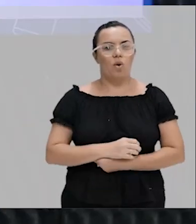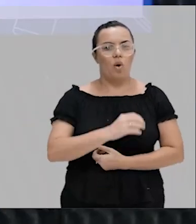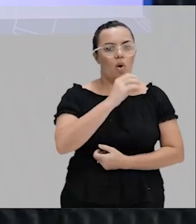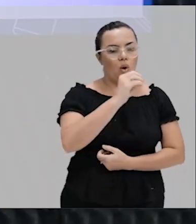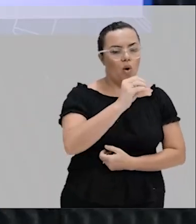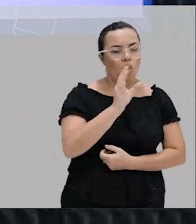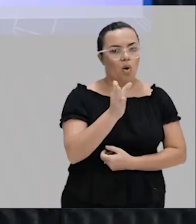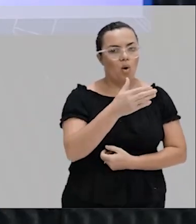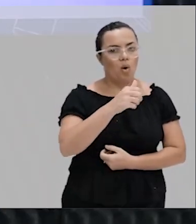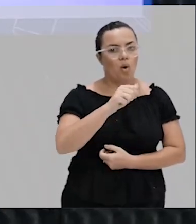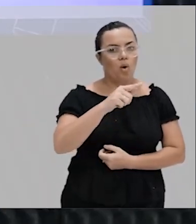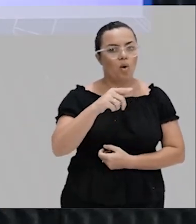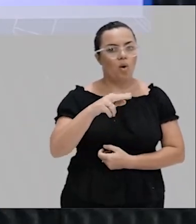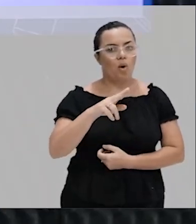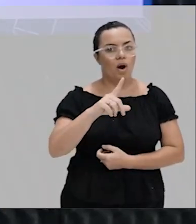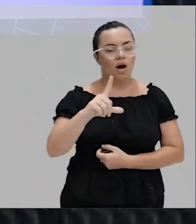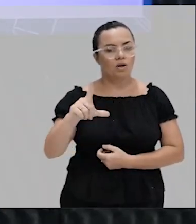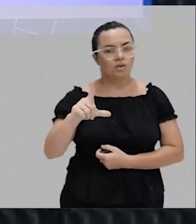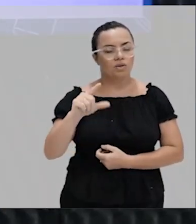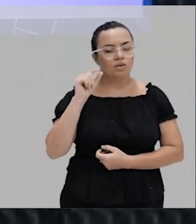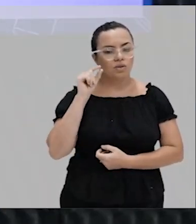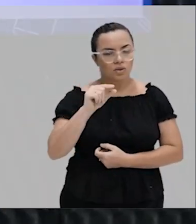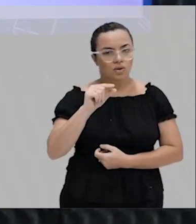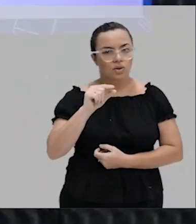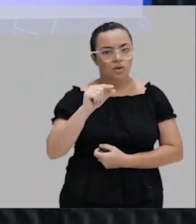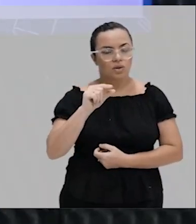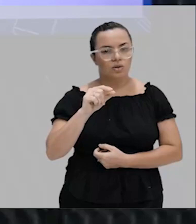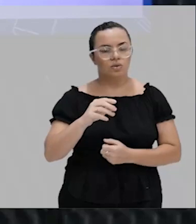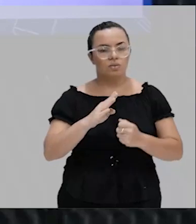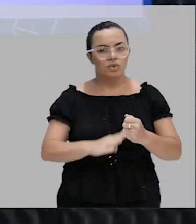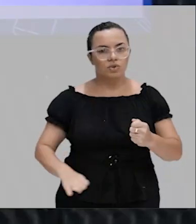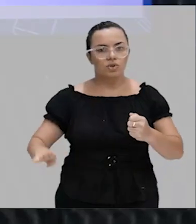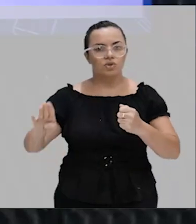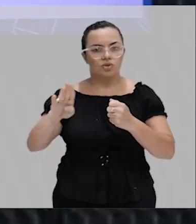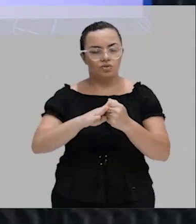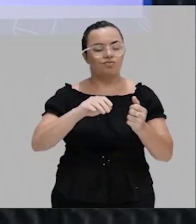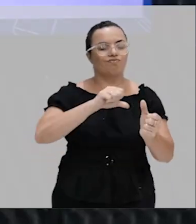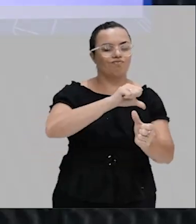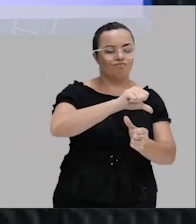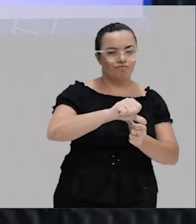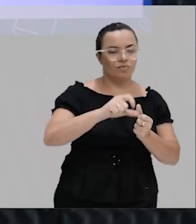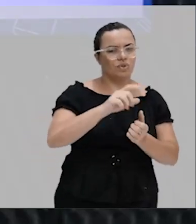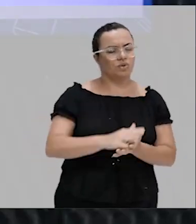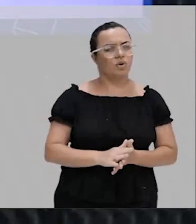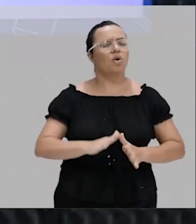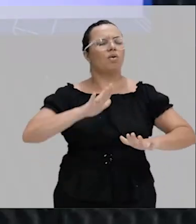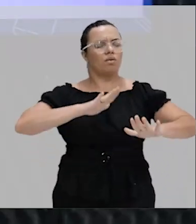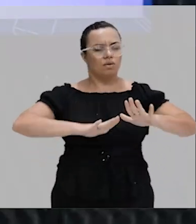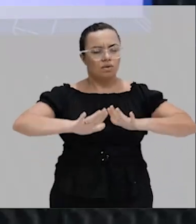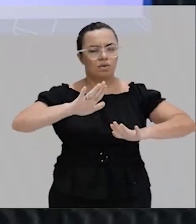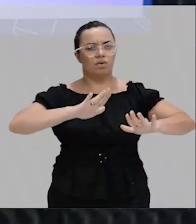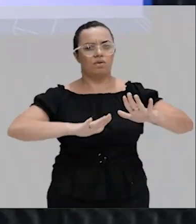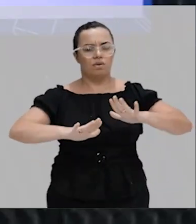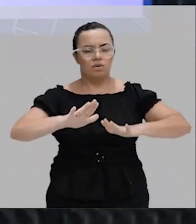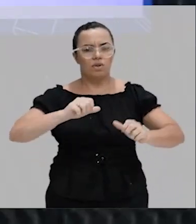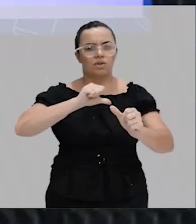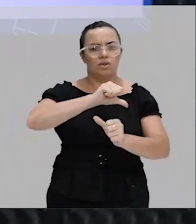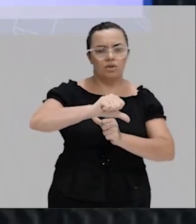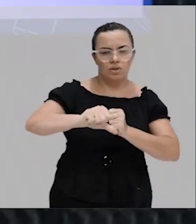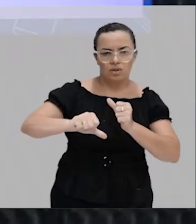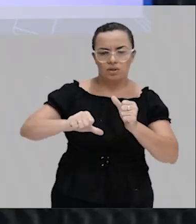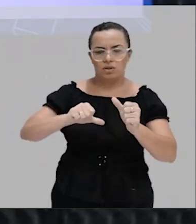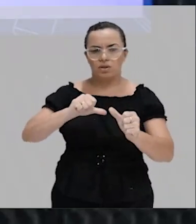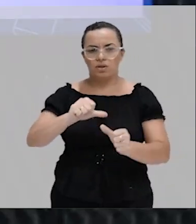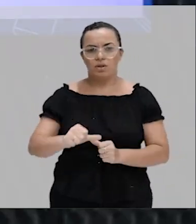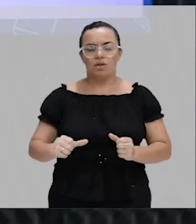substantivo e deixa de ser adjetivo e passa a ser um substantivo. Então, muito cuidado quando houver essa mudança